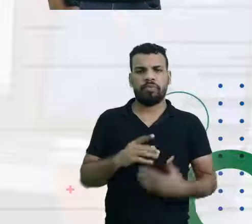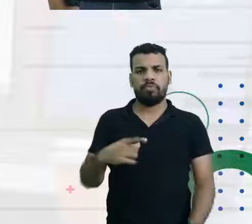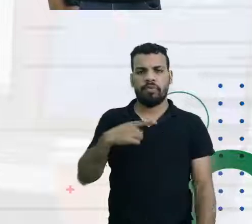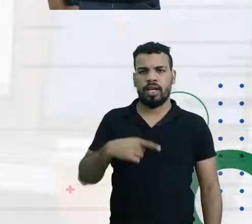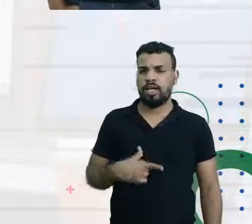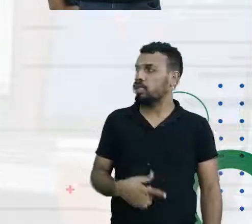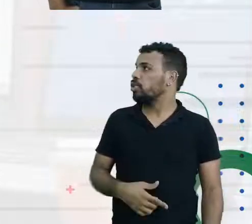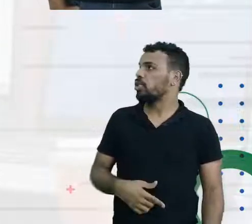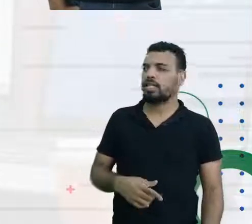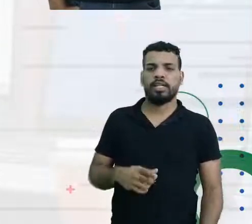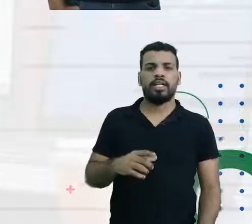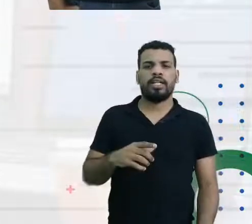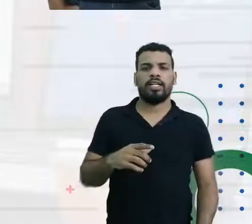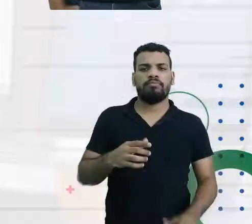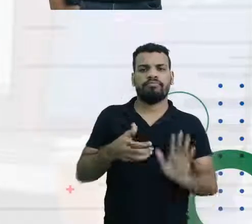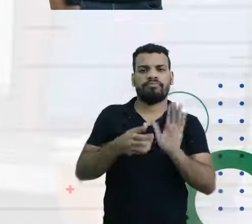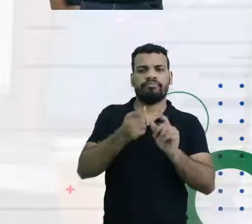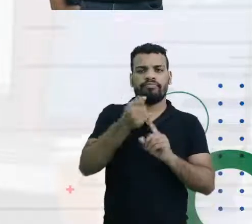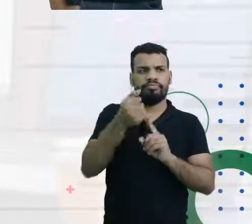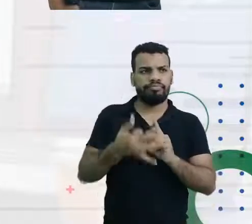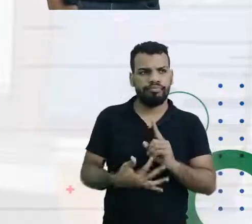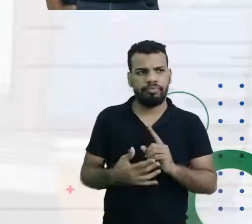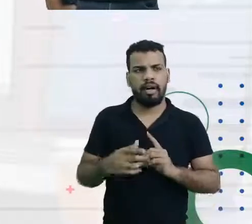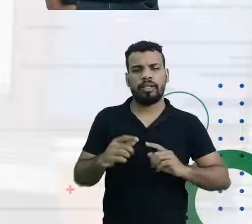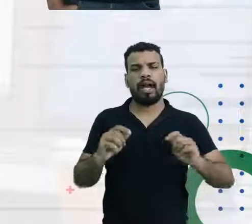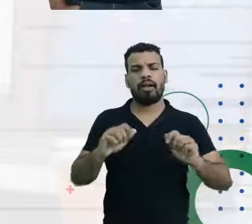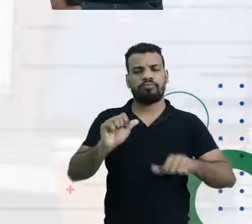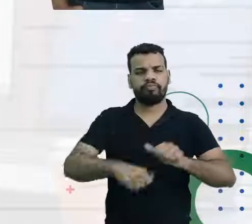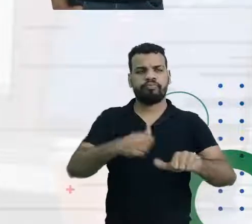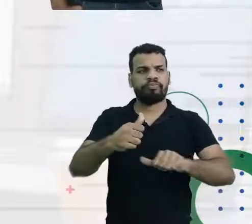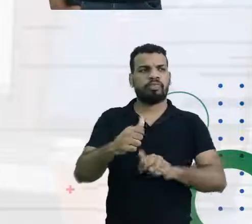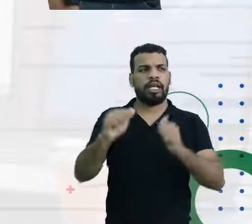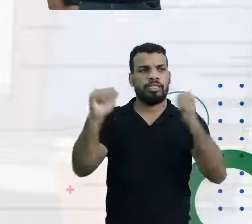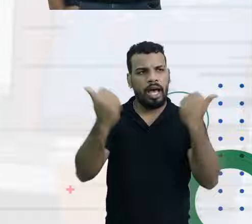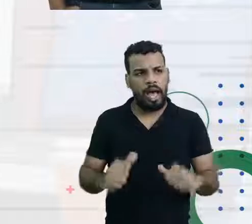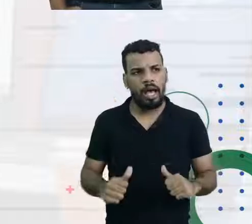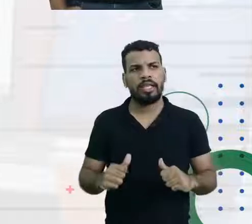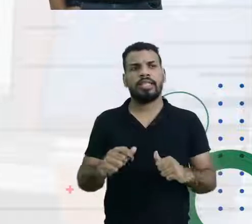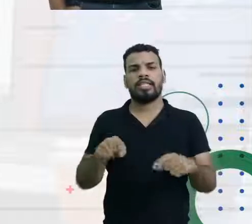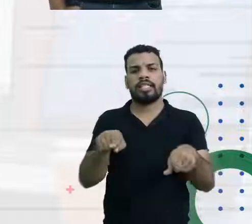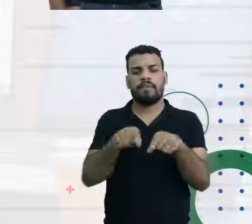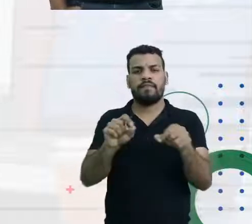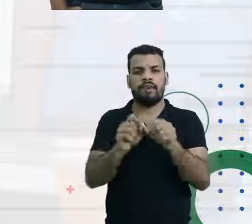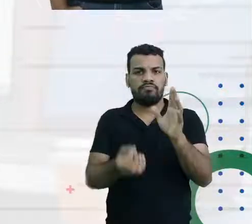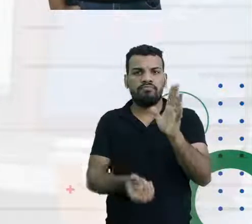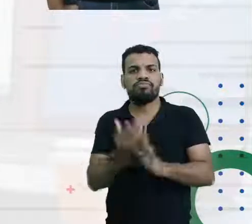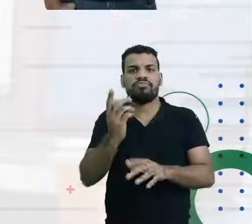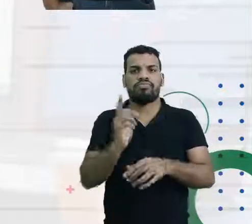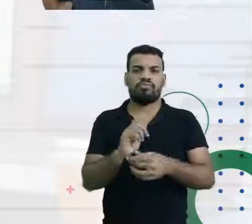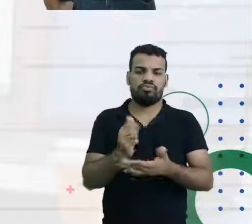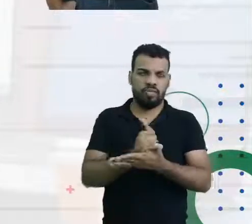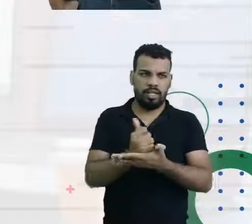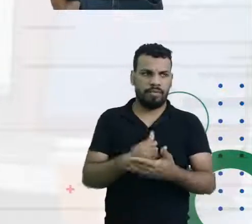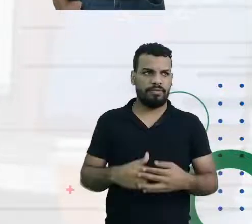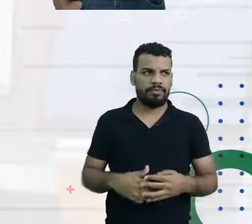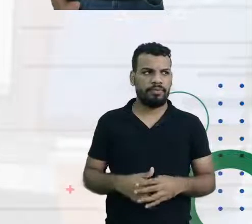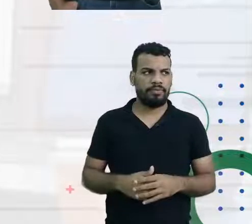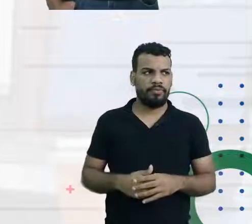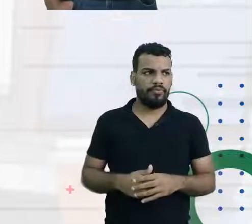há décadas e décadas se renovando como forma de arte, forma de produzir game, né?